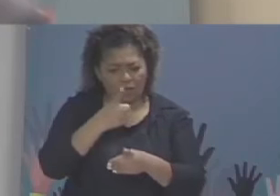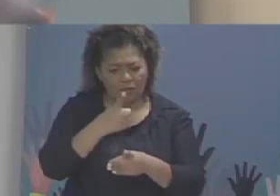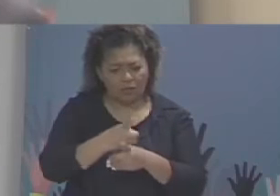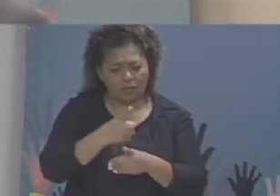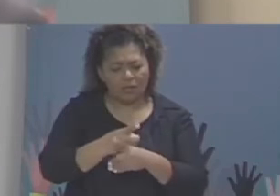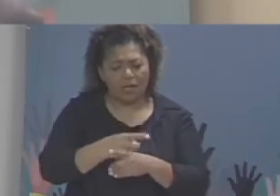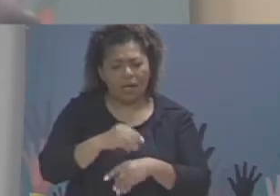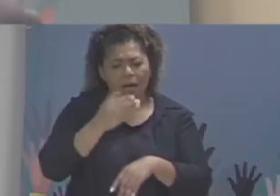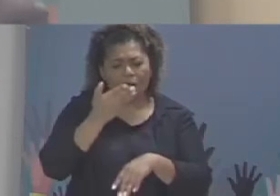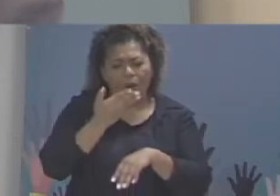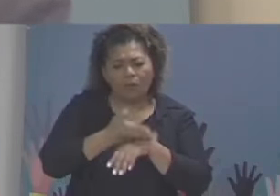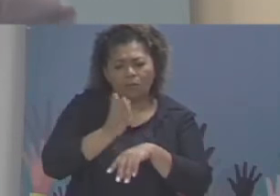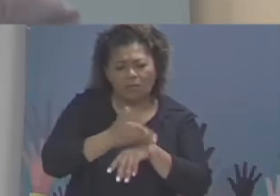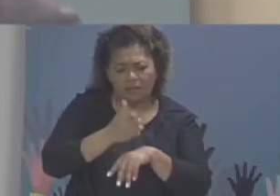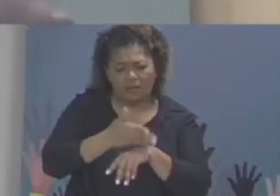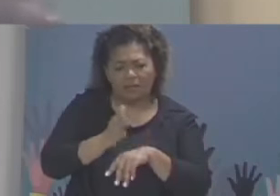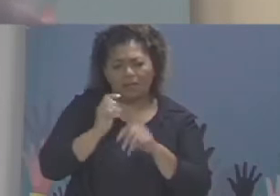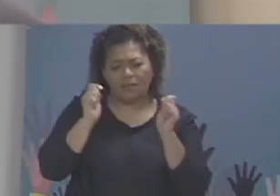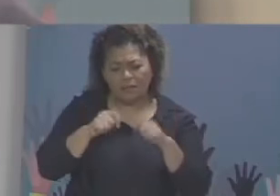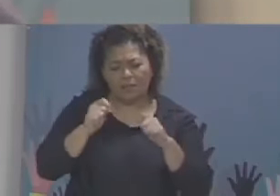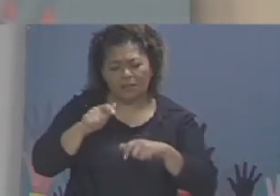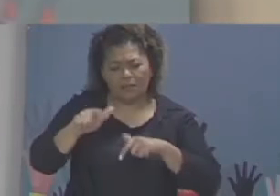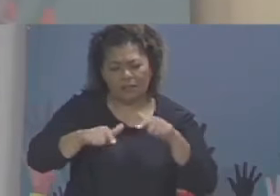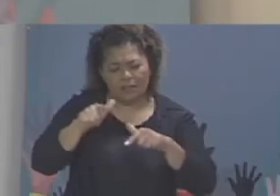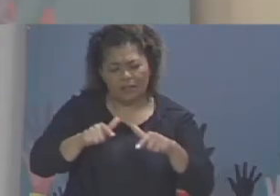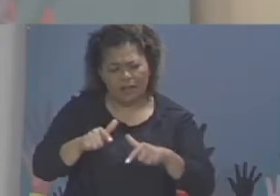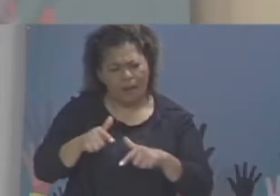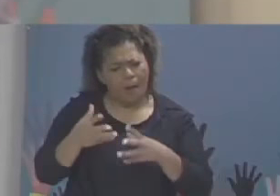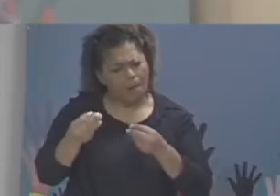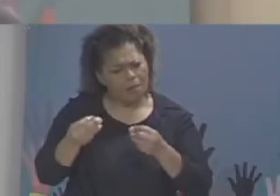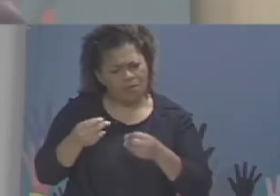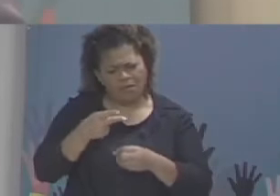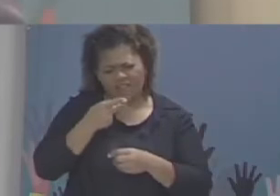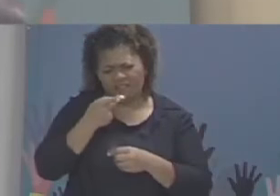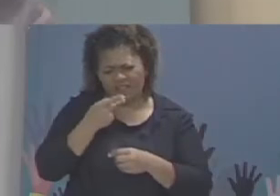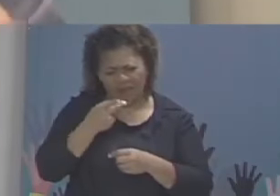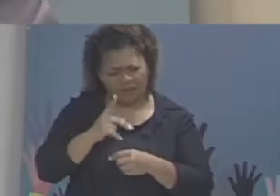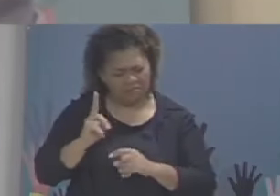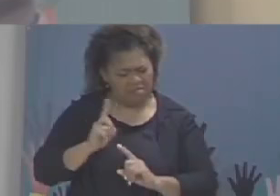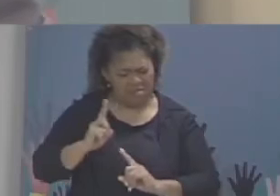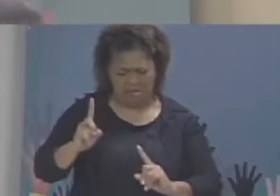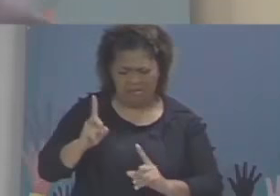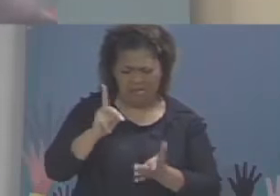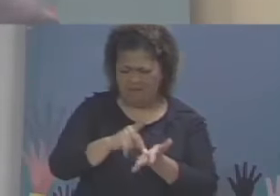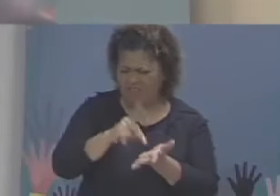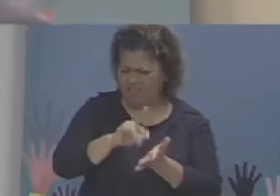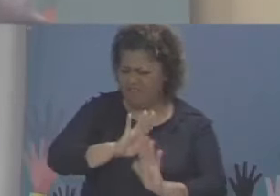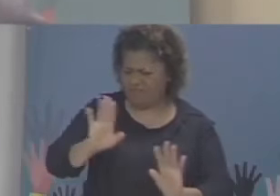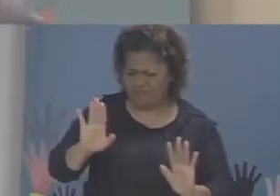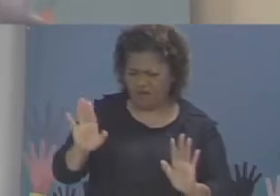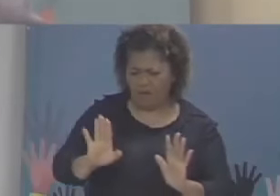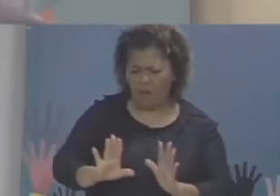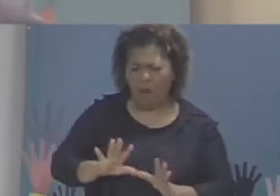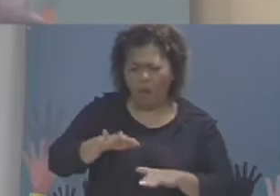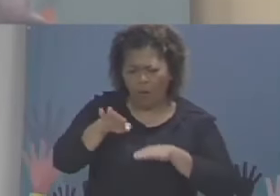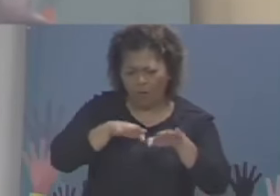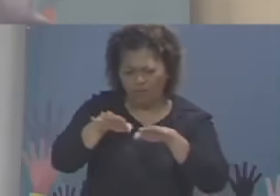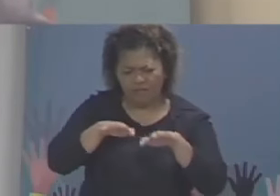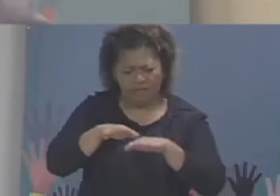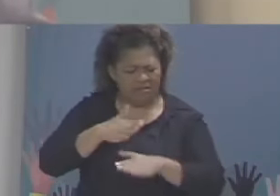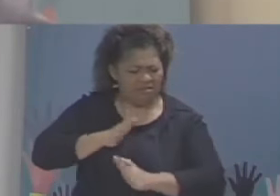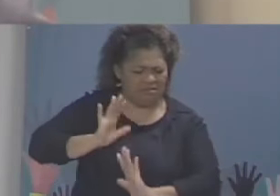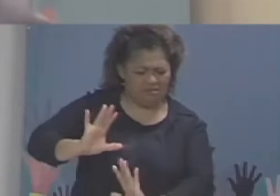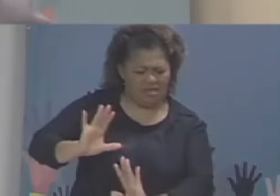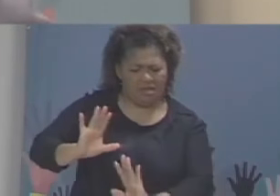de modificação na lei. Nós tivemos pessoas que falaram que não, que, na verdade, não. O movimento não queria. Agora, nós temos